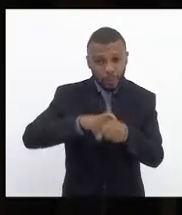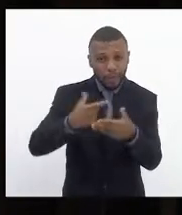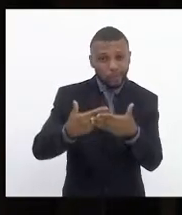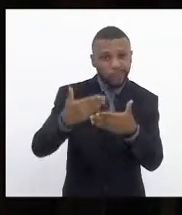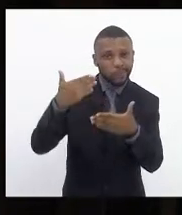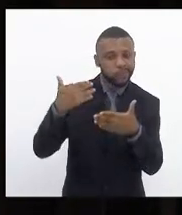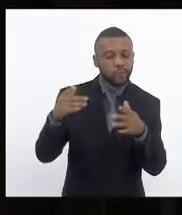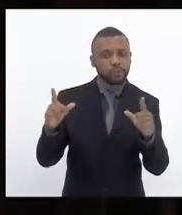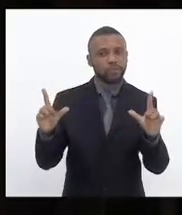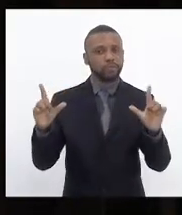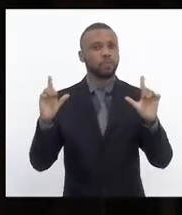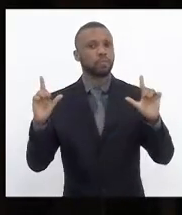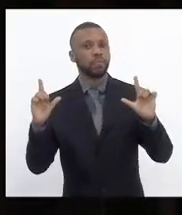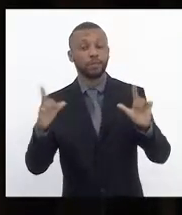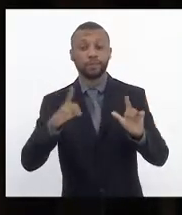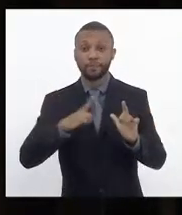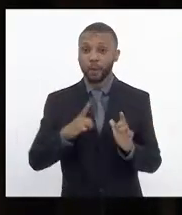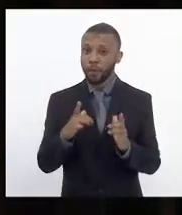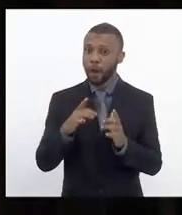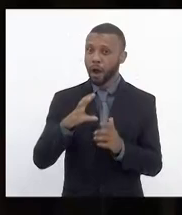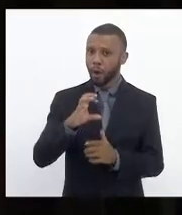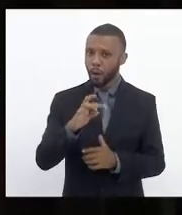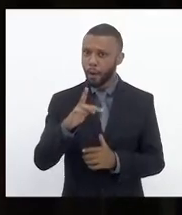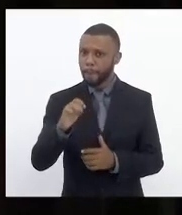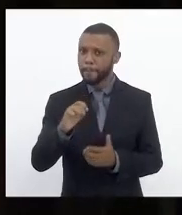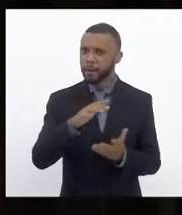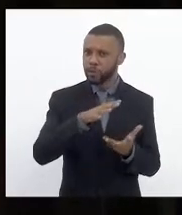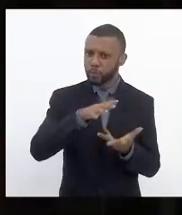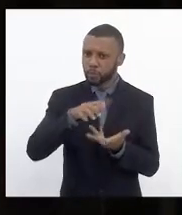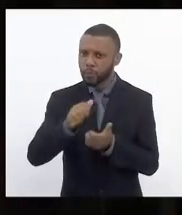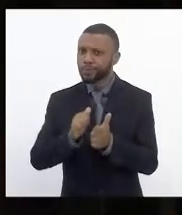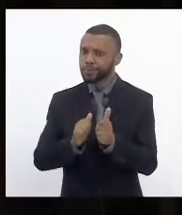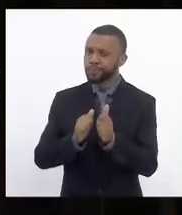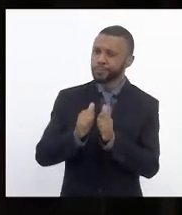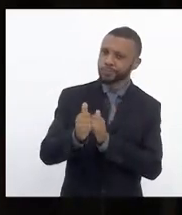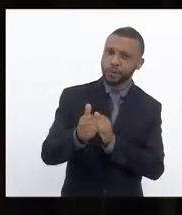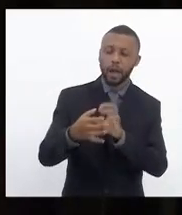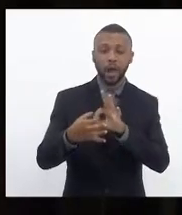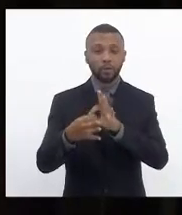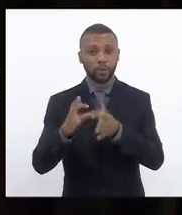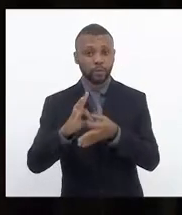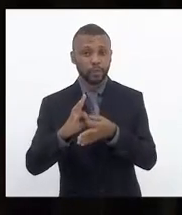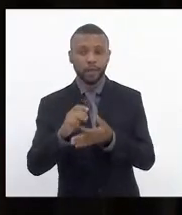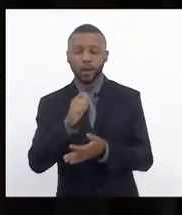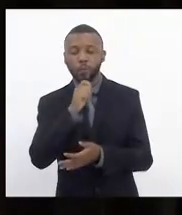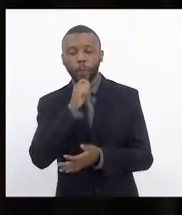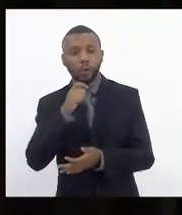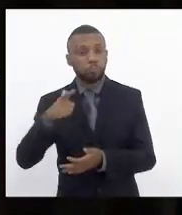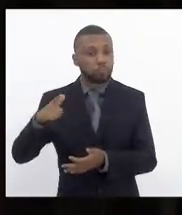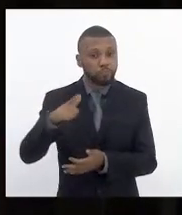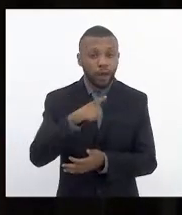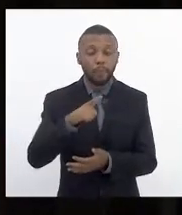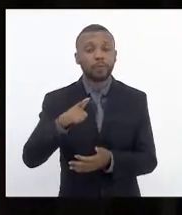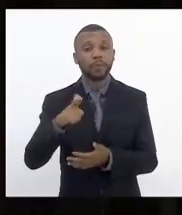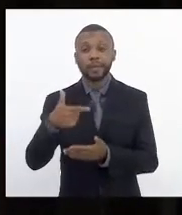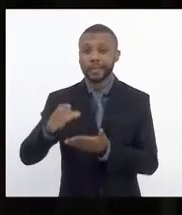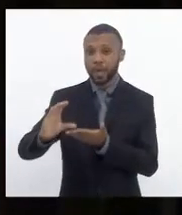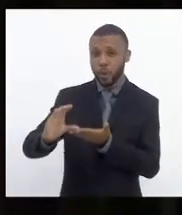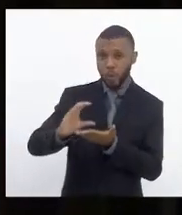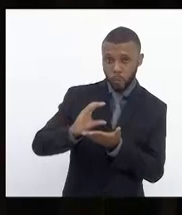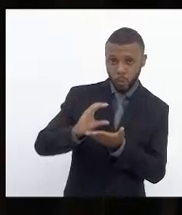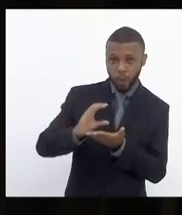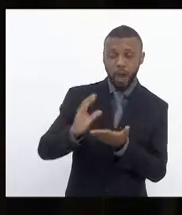aqui no estado quando a gente teve a Copa EA olimpíada não tivemos esse recurso agora o rei o Rio de Janeiro está em